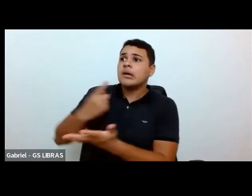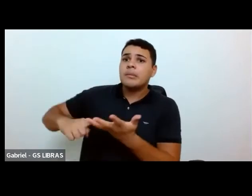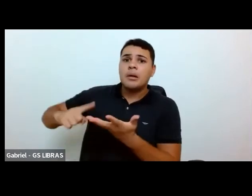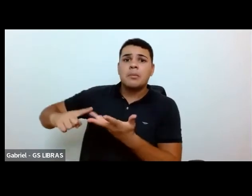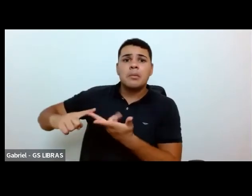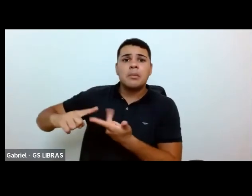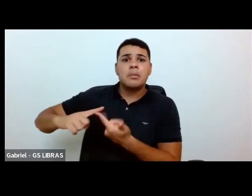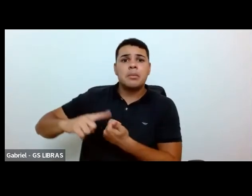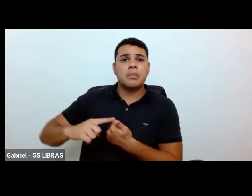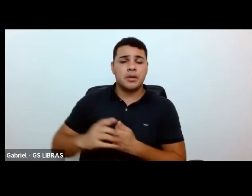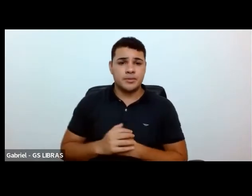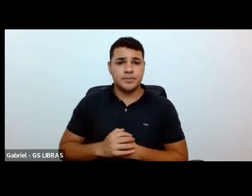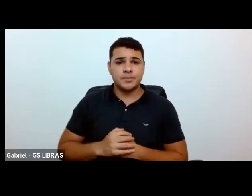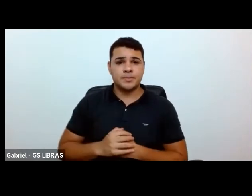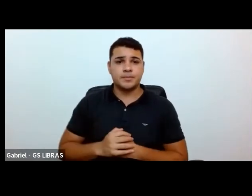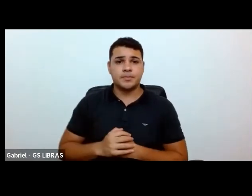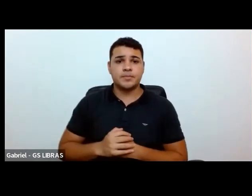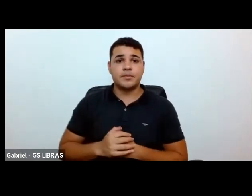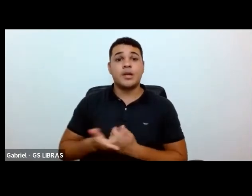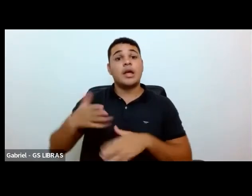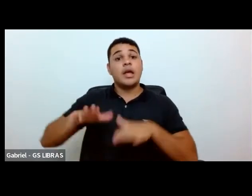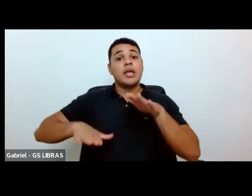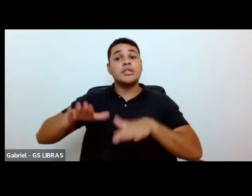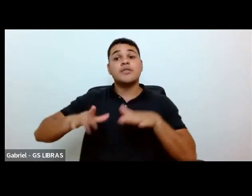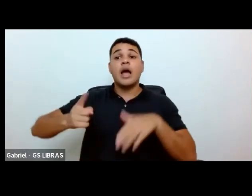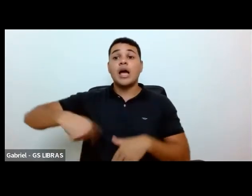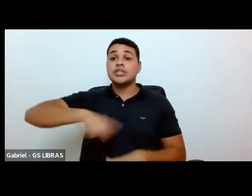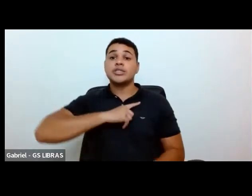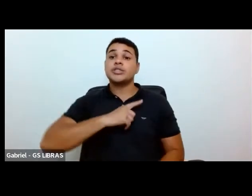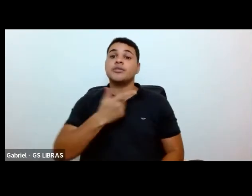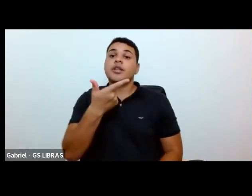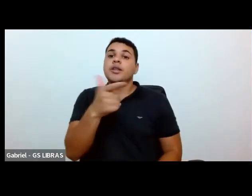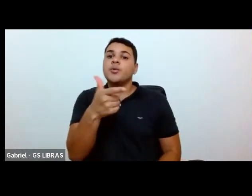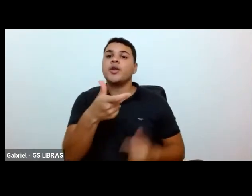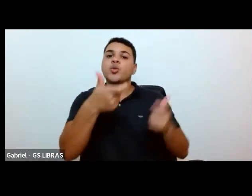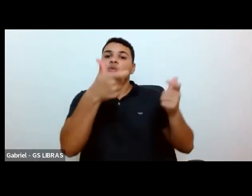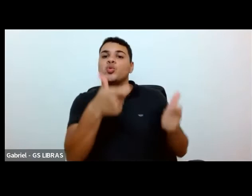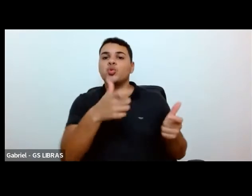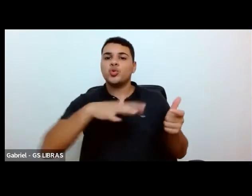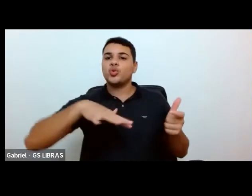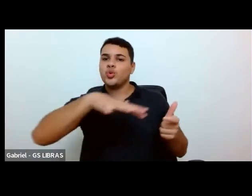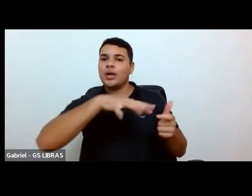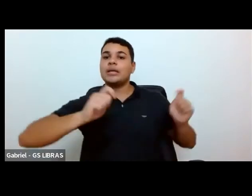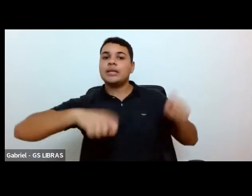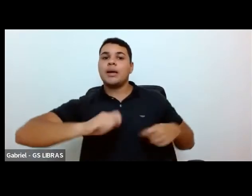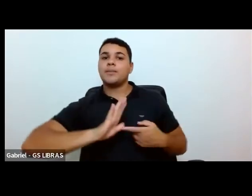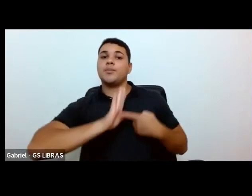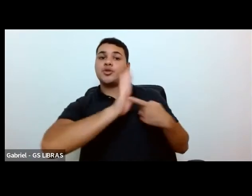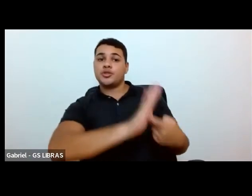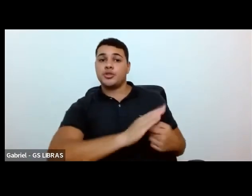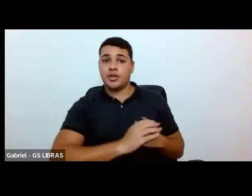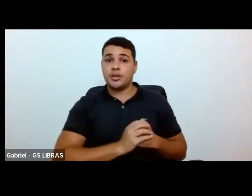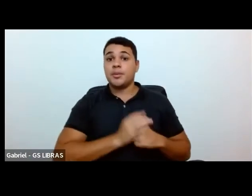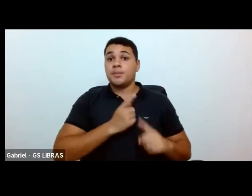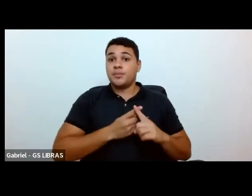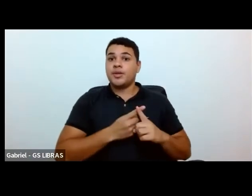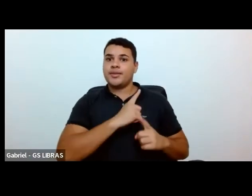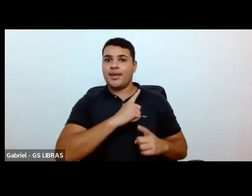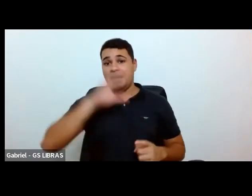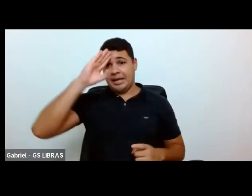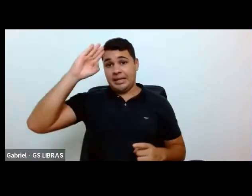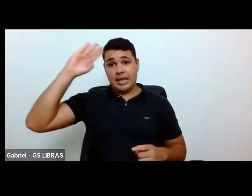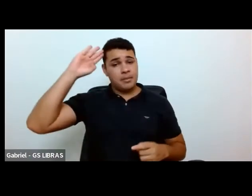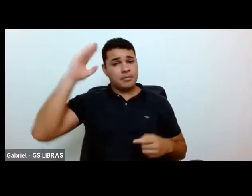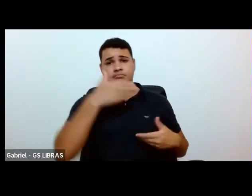que é isso, né, infelizmente tem poucos espaços para falar ou para escutar, né? Porque tem um aceleramento do processo acadêmico, né?